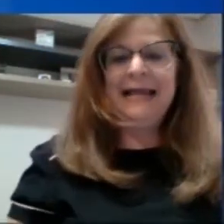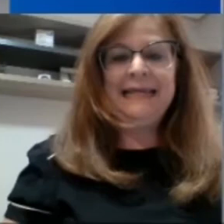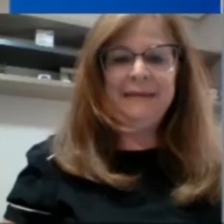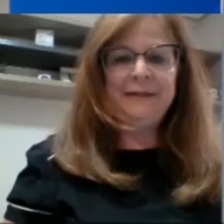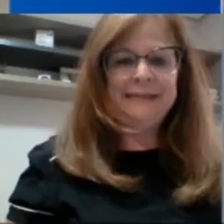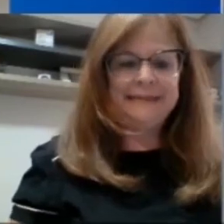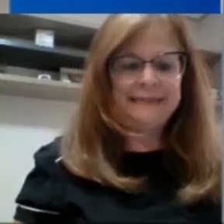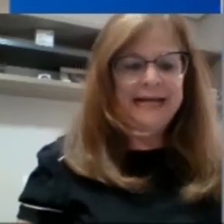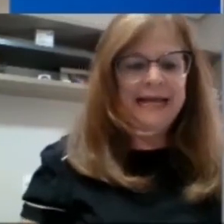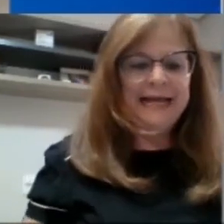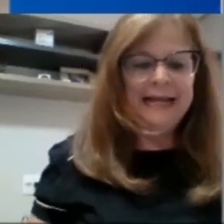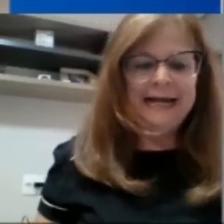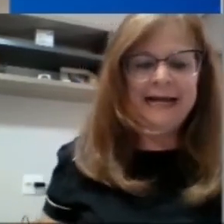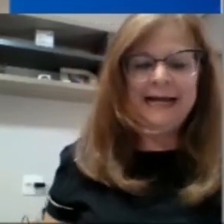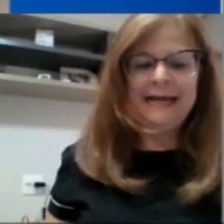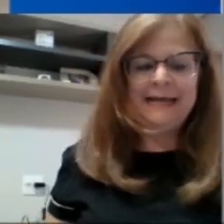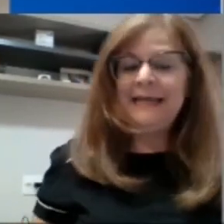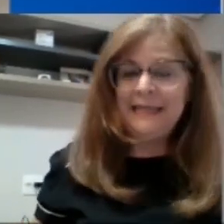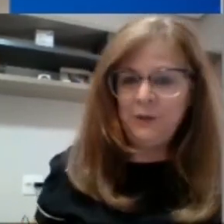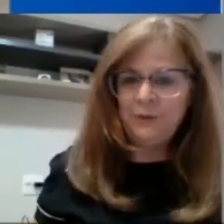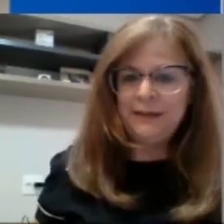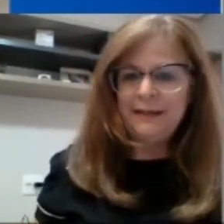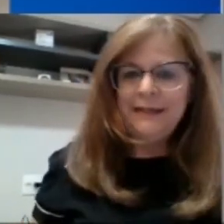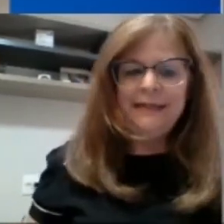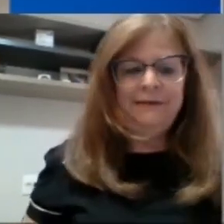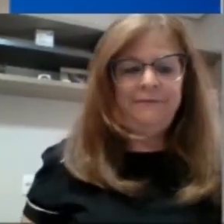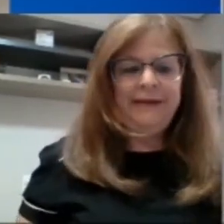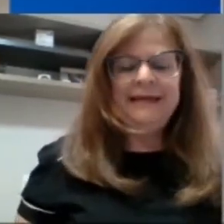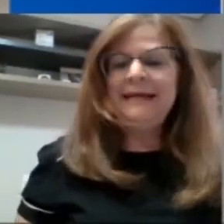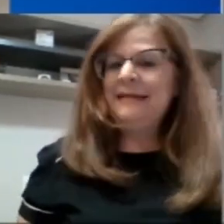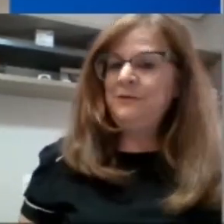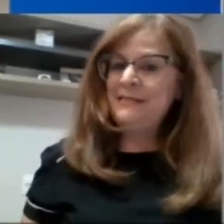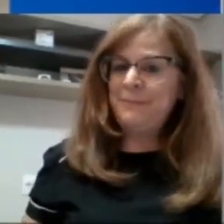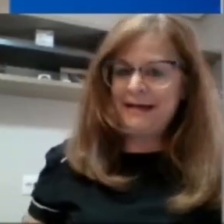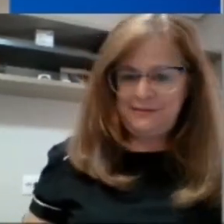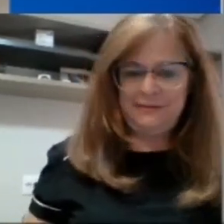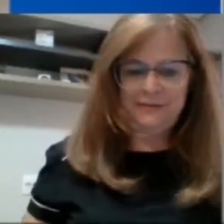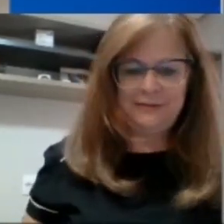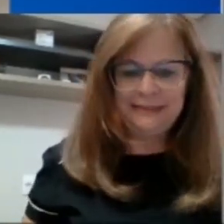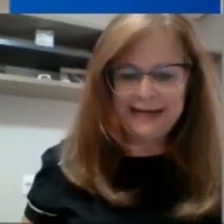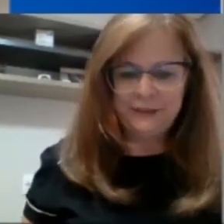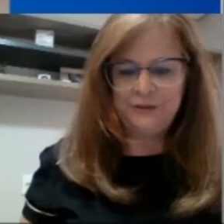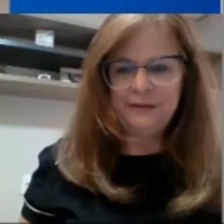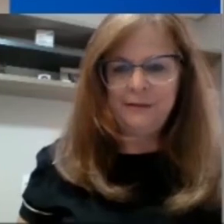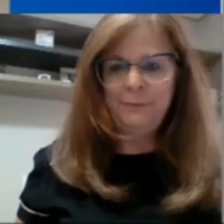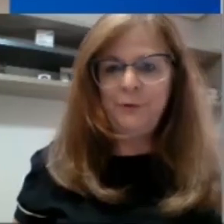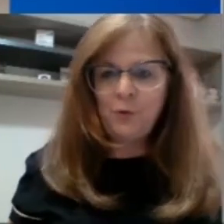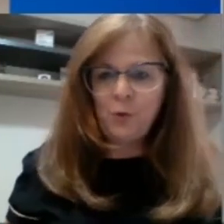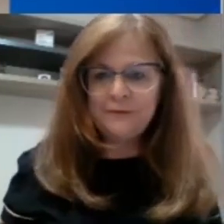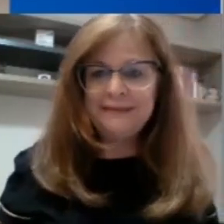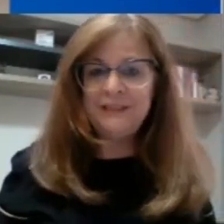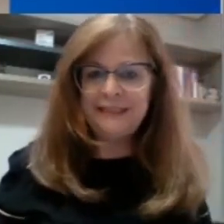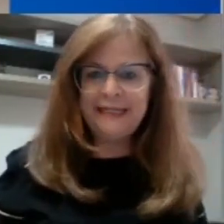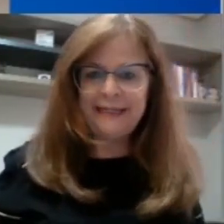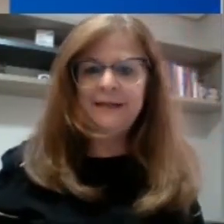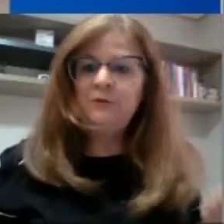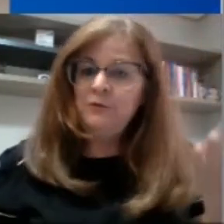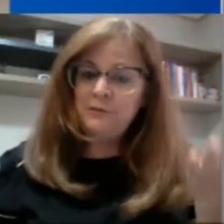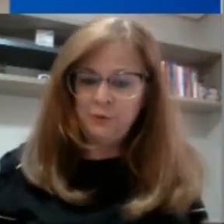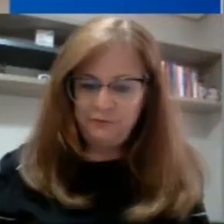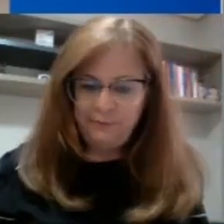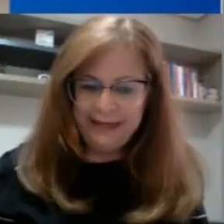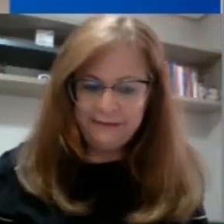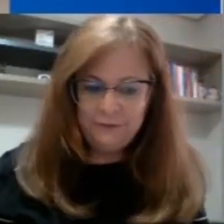A Libras, ela é língua que vem ganhando espaço na sociedade. Por conta de quê?